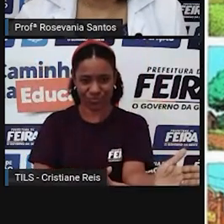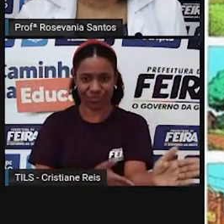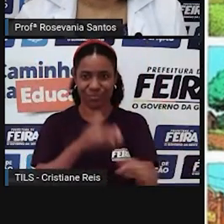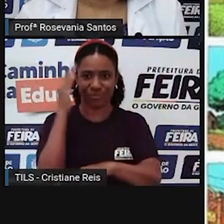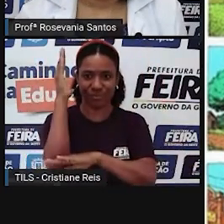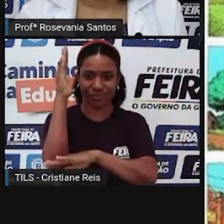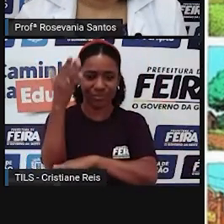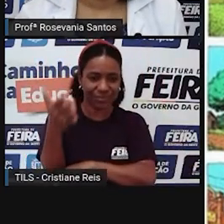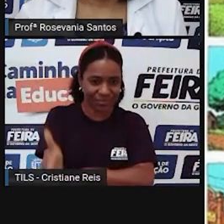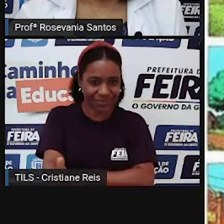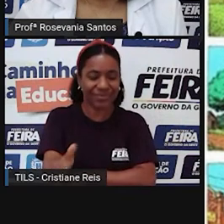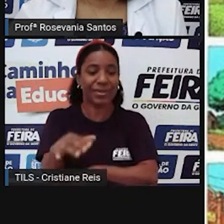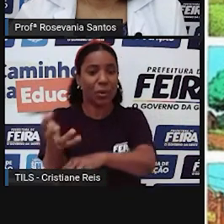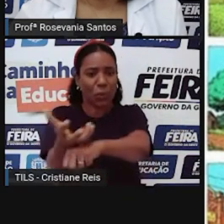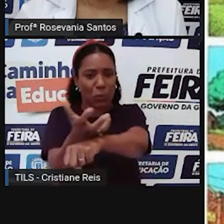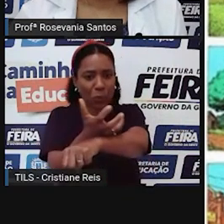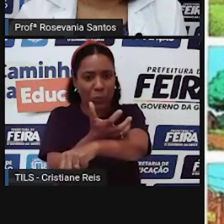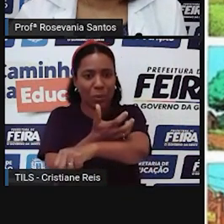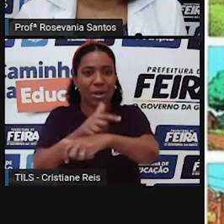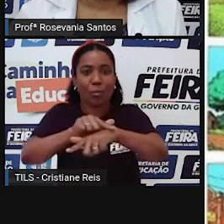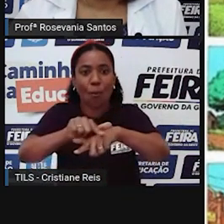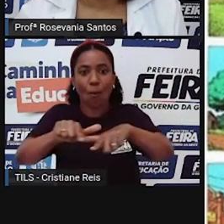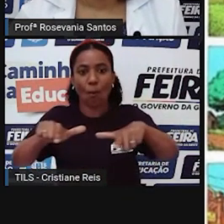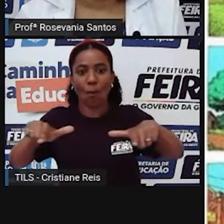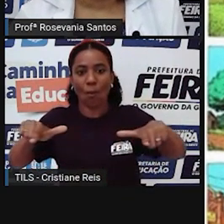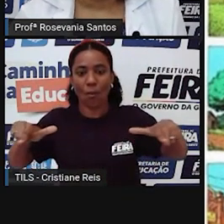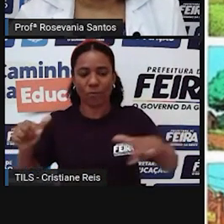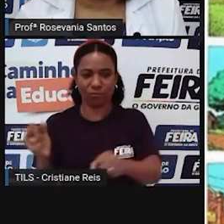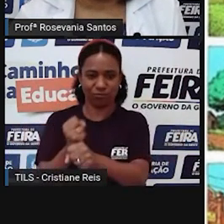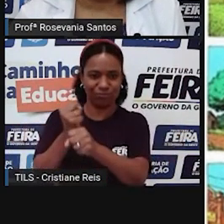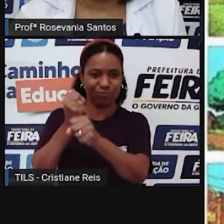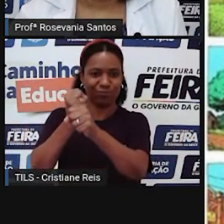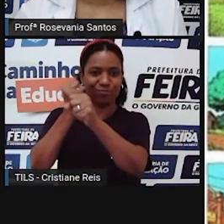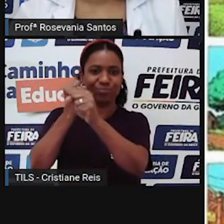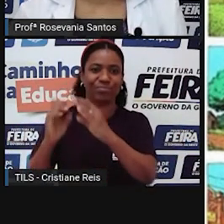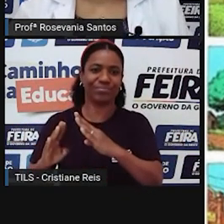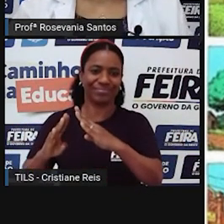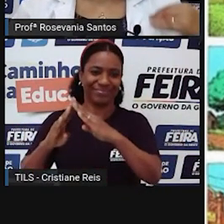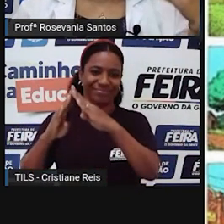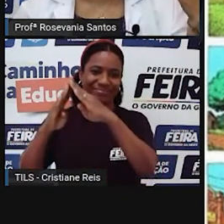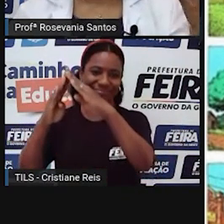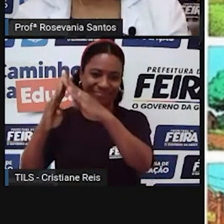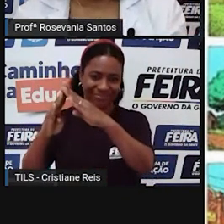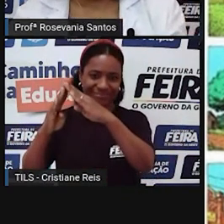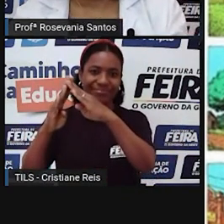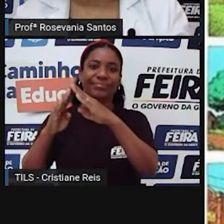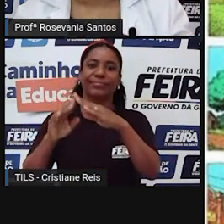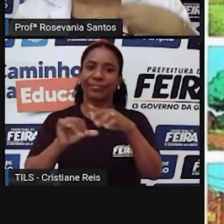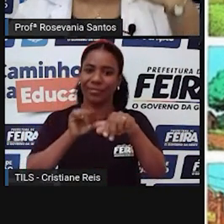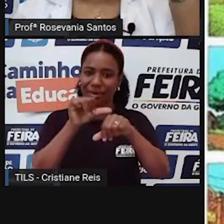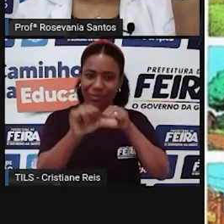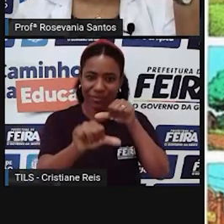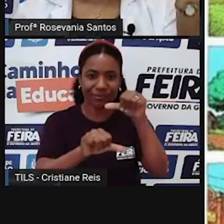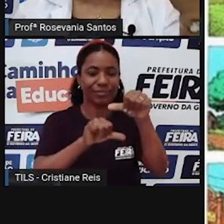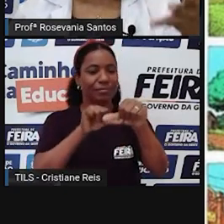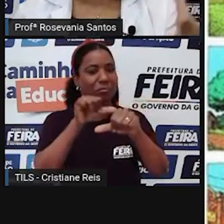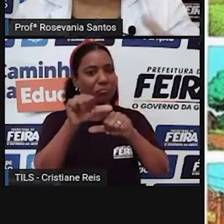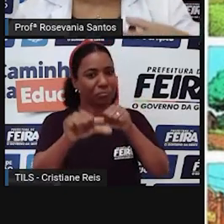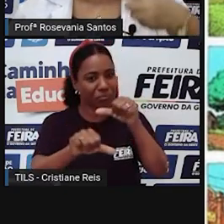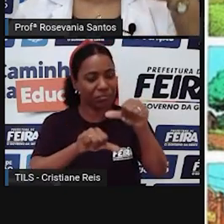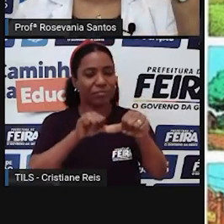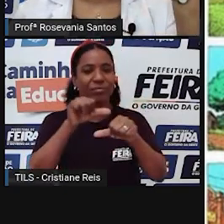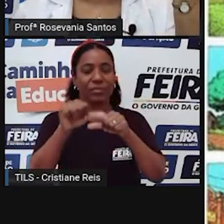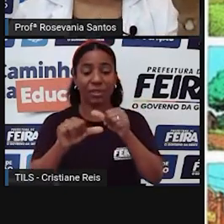essas construções. À medida que vai passando o tempo, que o homem vai mudando, vai tendo